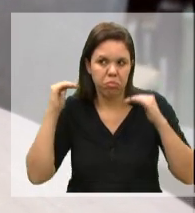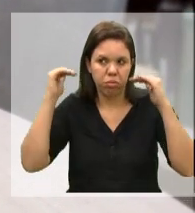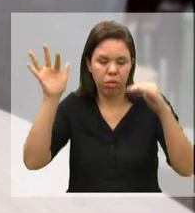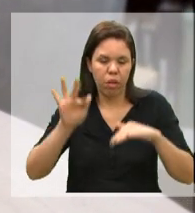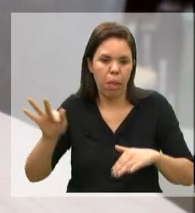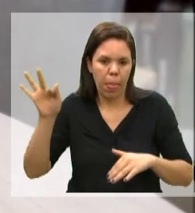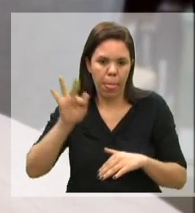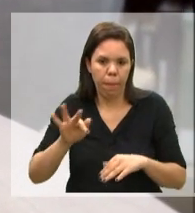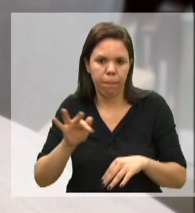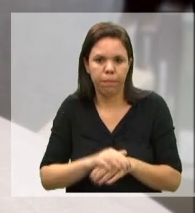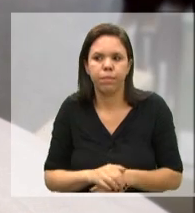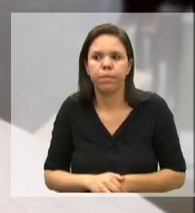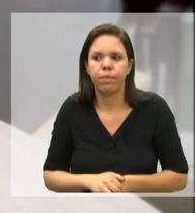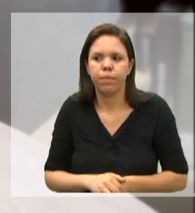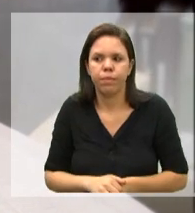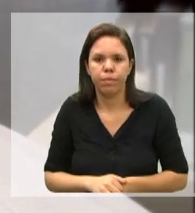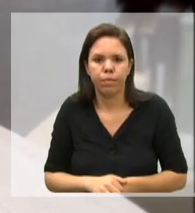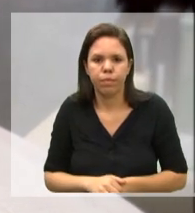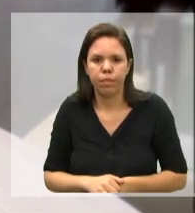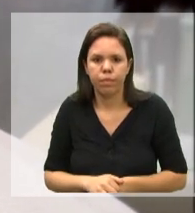superior, e que foi